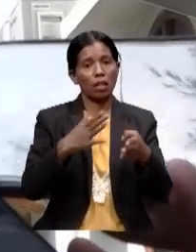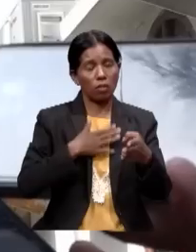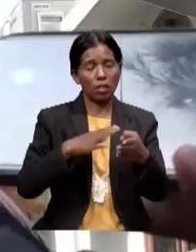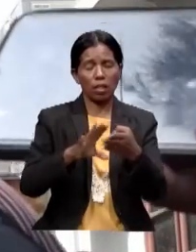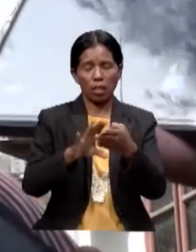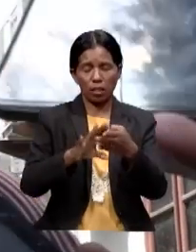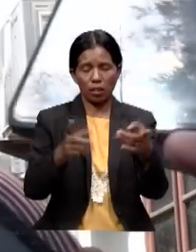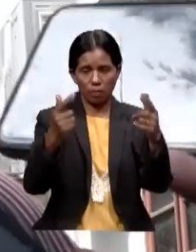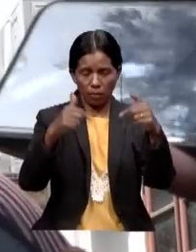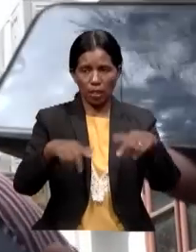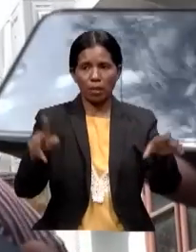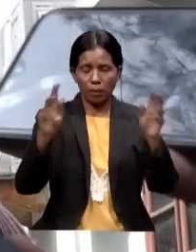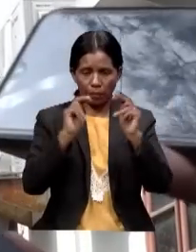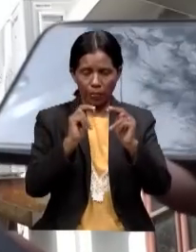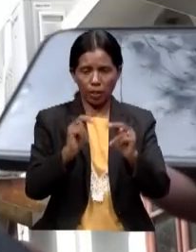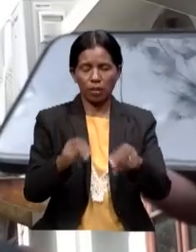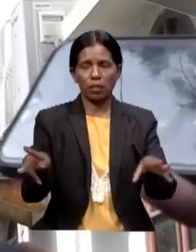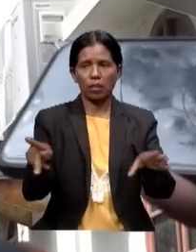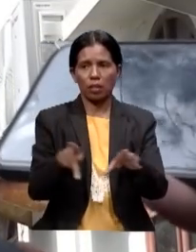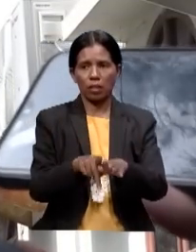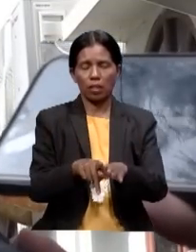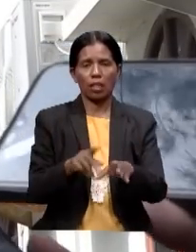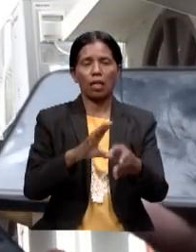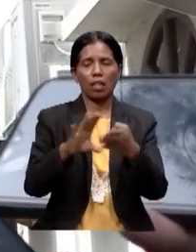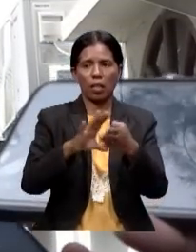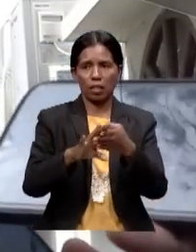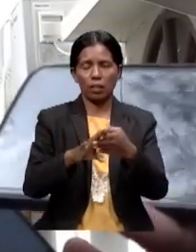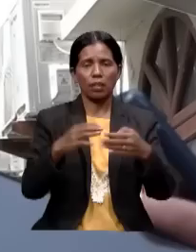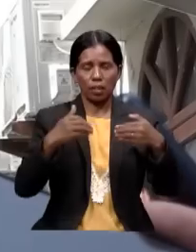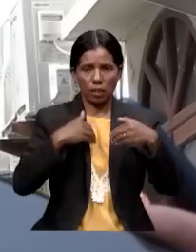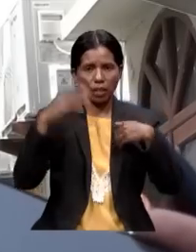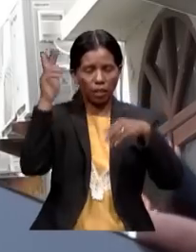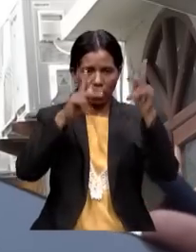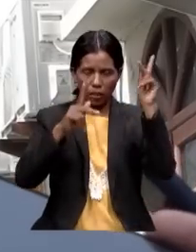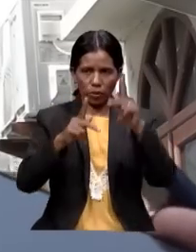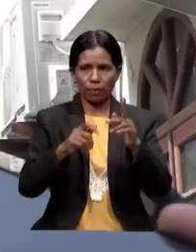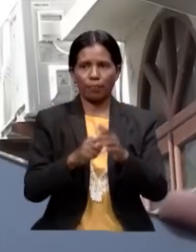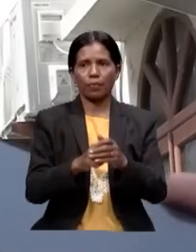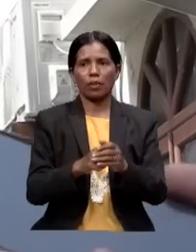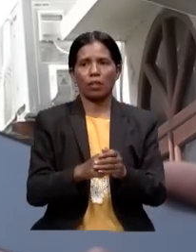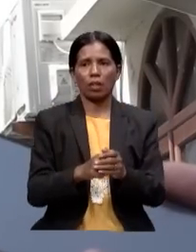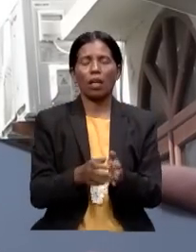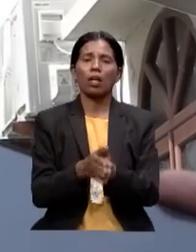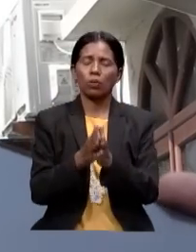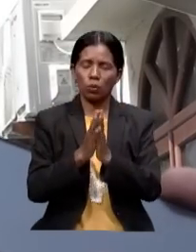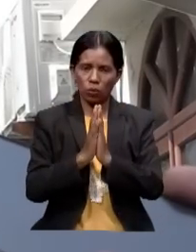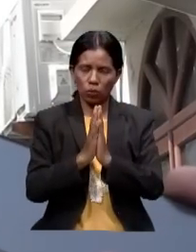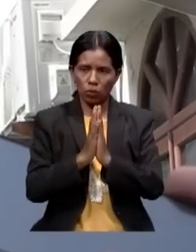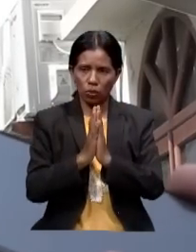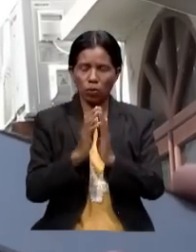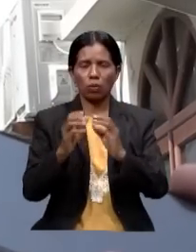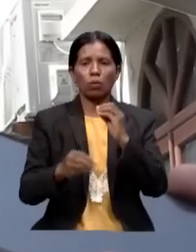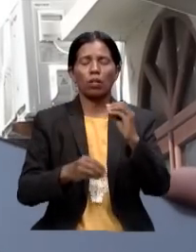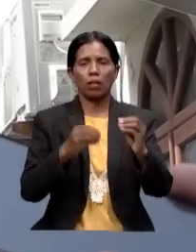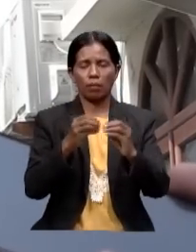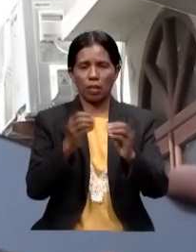né precisa tem que né notificação nene e caso apenas a tu custo tu rede lá o